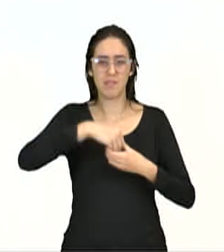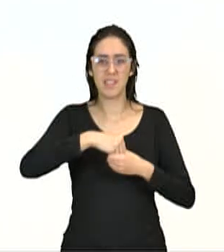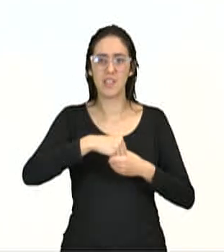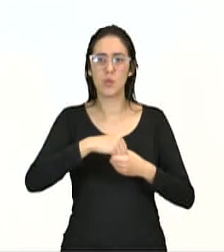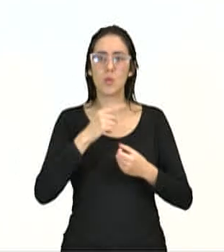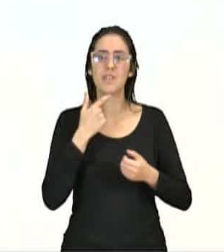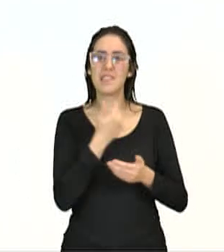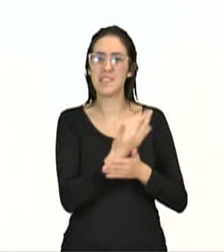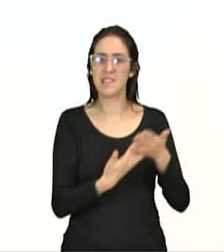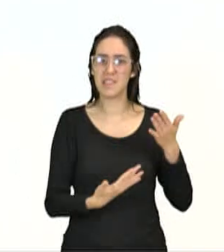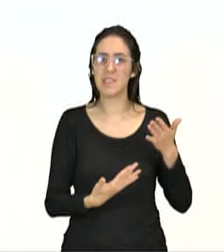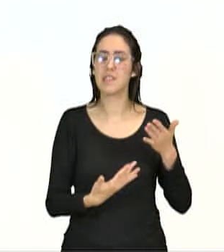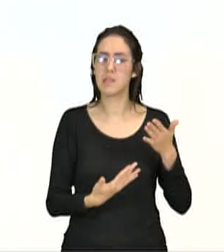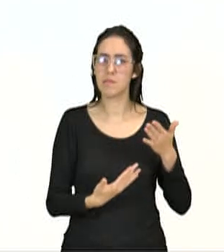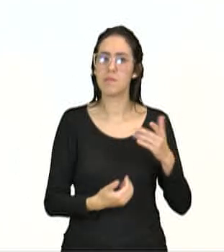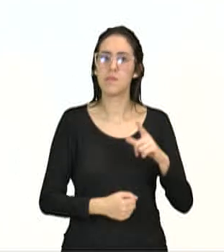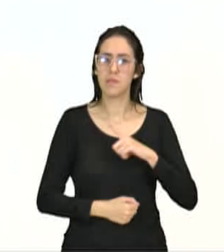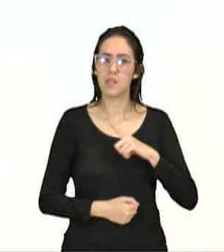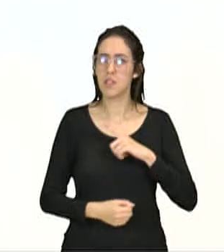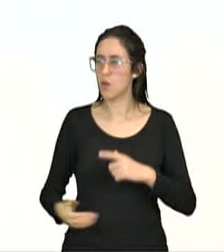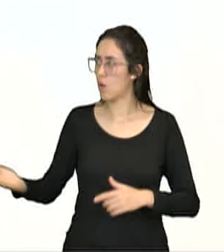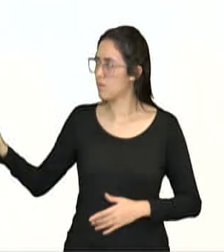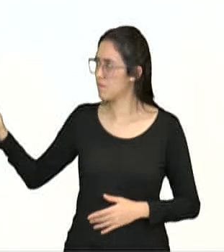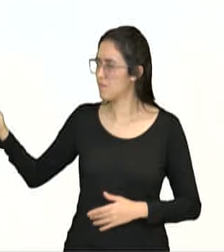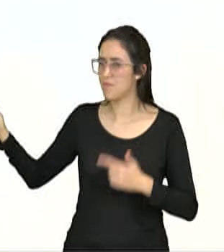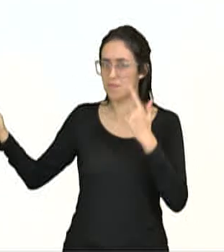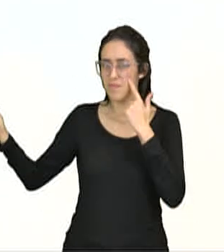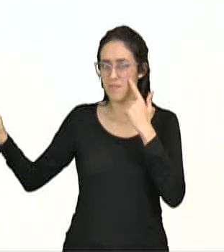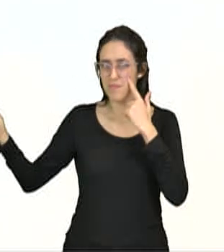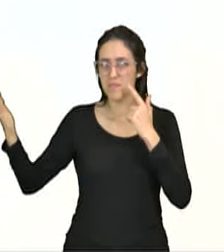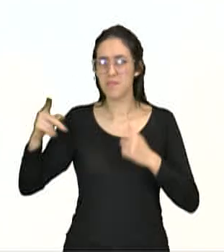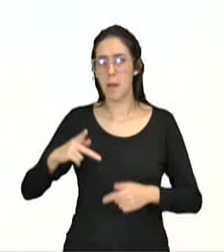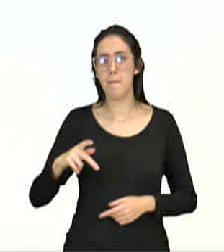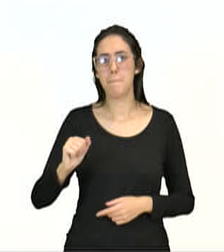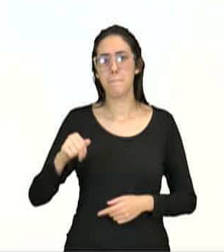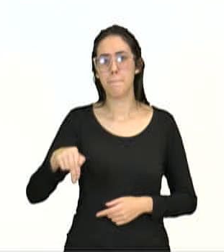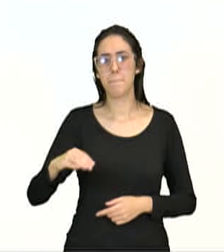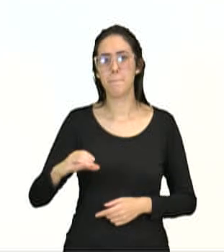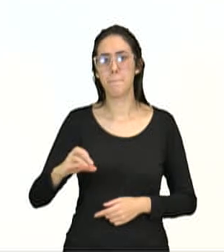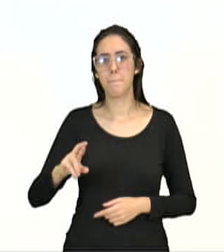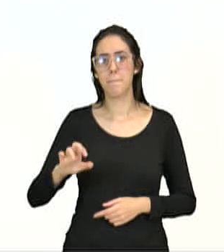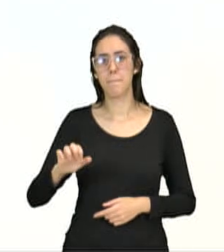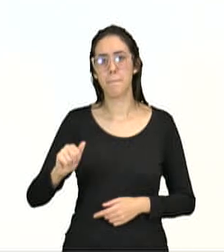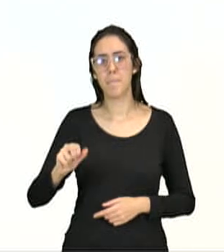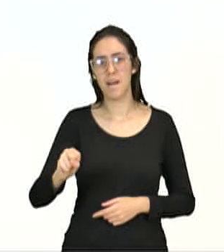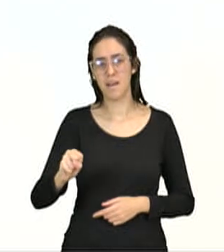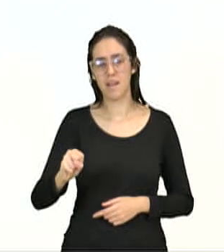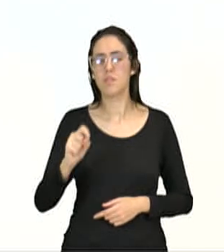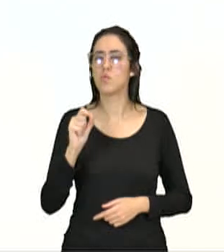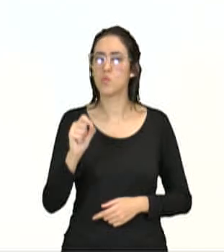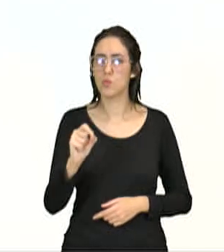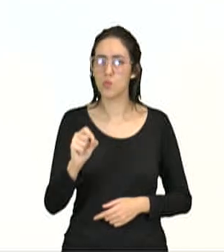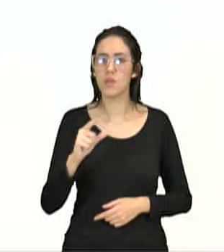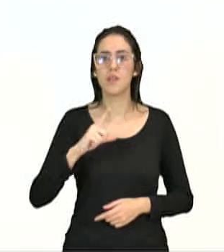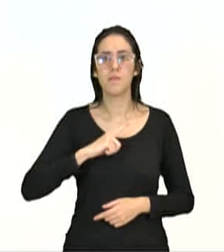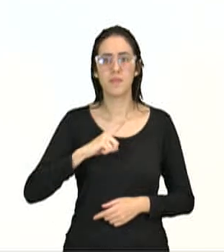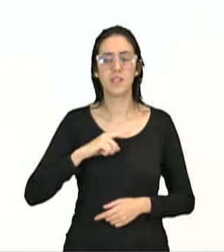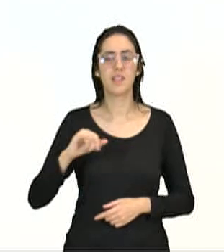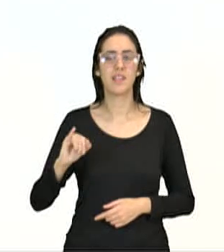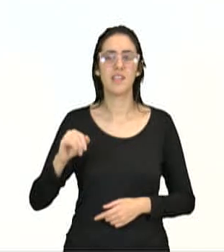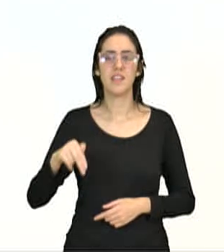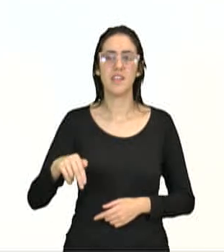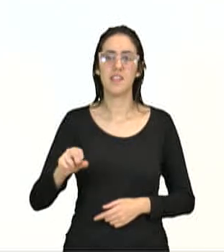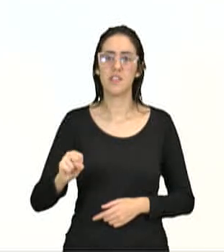Então, lembrando aqui de uma forma bem rapidinha, olha lá o pâncreas. O pâncreas, ele vai lançar insulina no